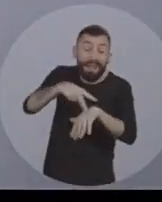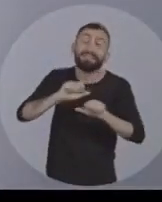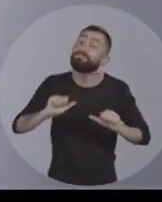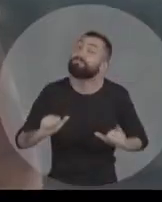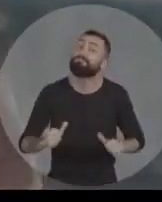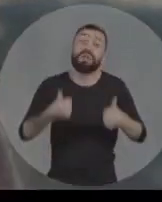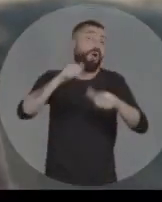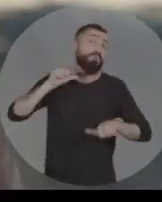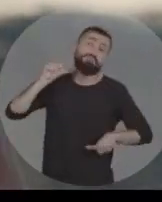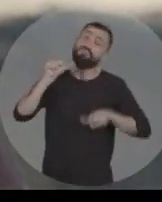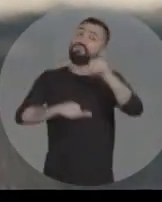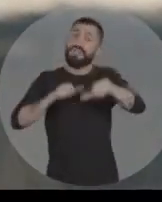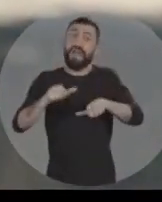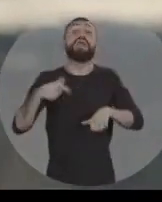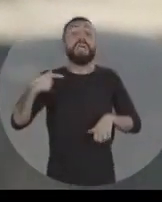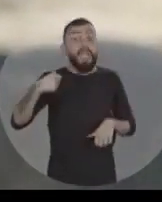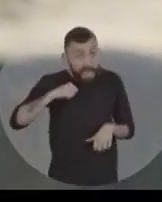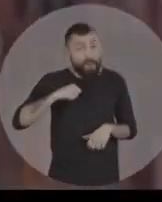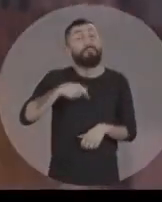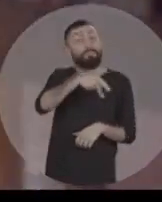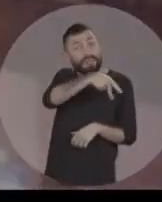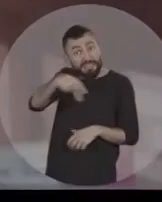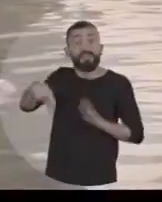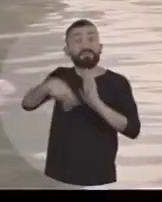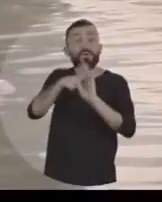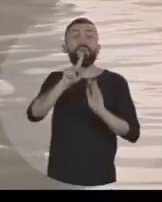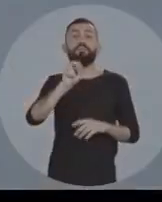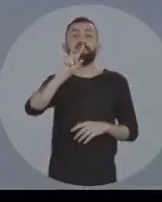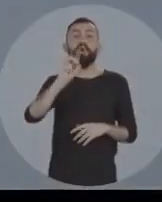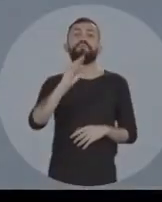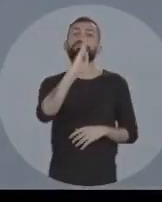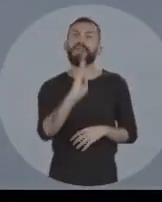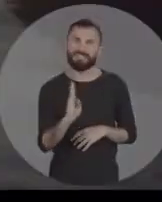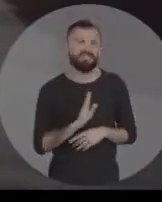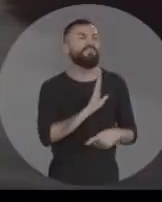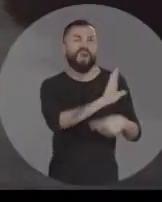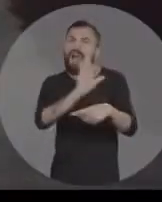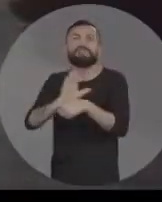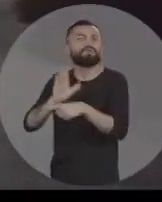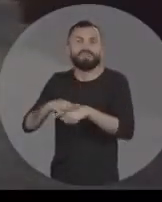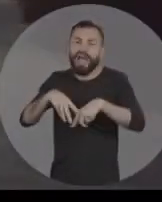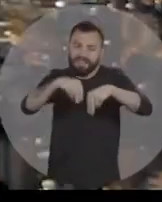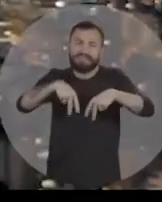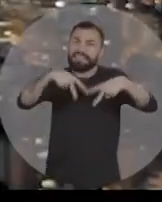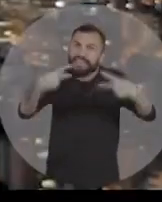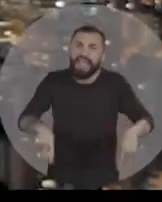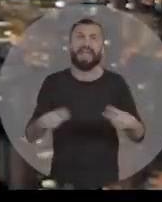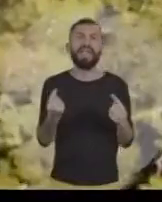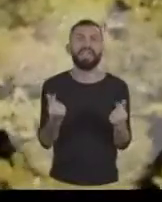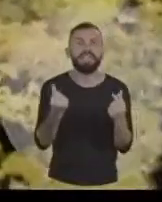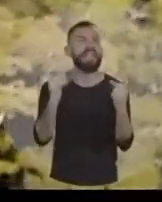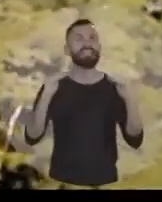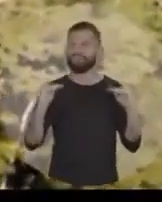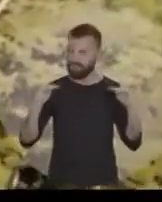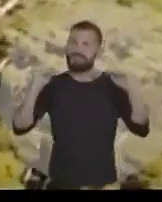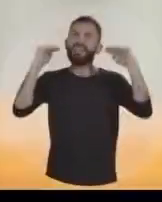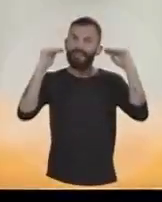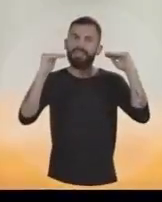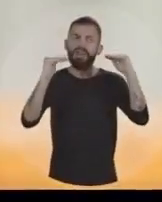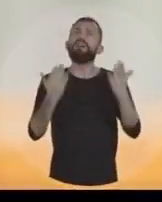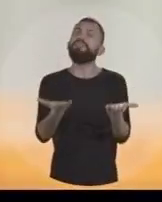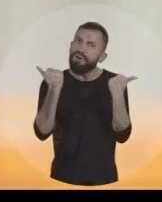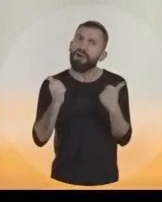nosso país. Serei o presidente do povo brasileiro que vai defender o nosso território, nossas riquezas e nossa